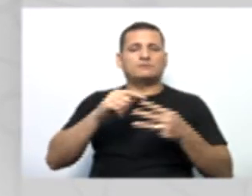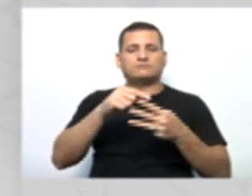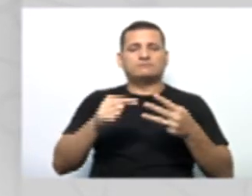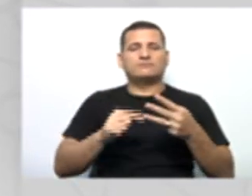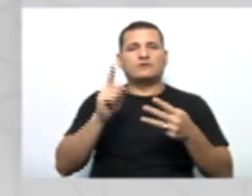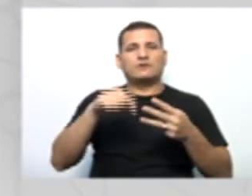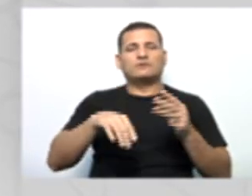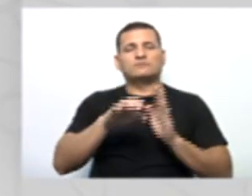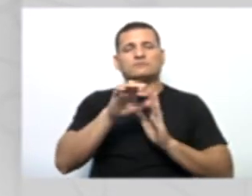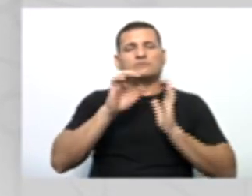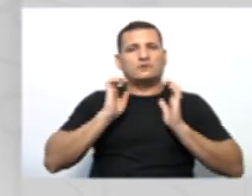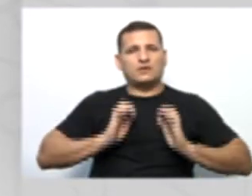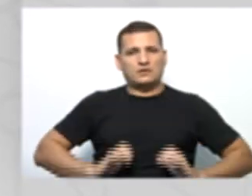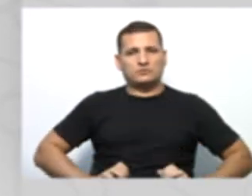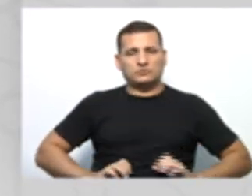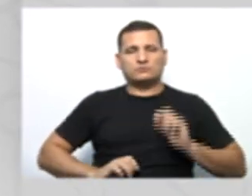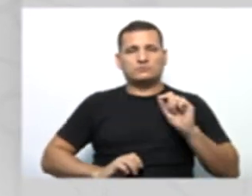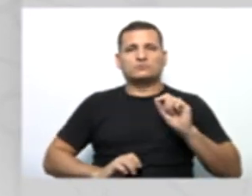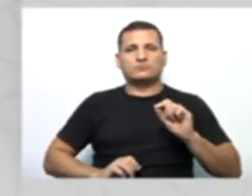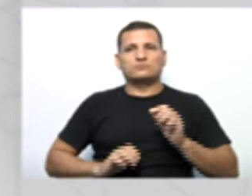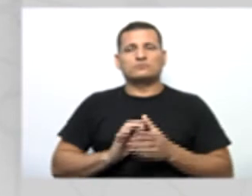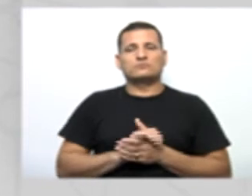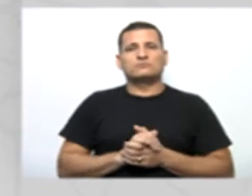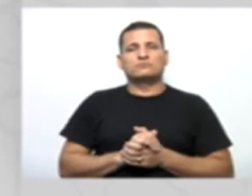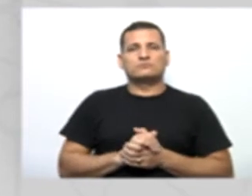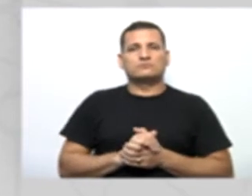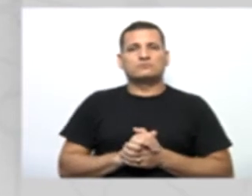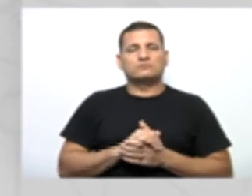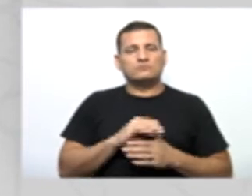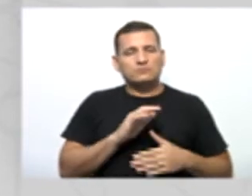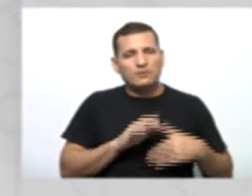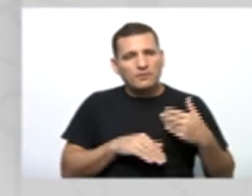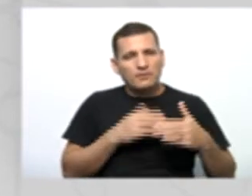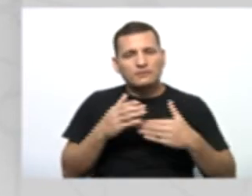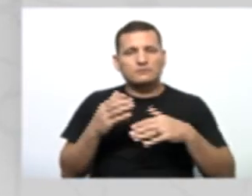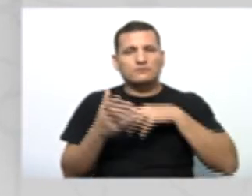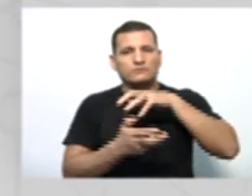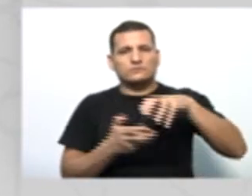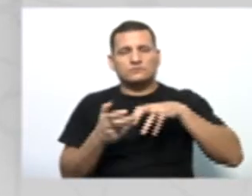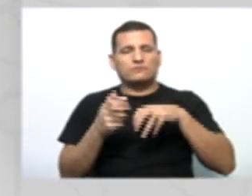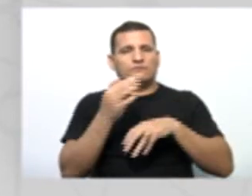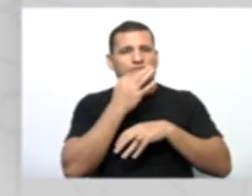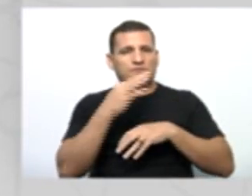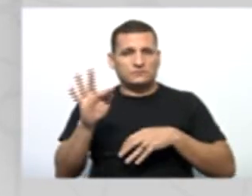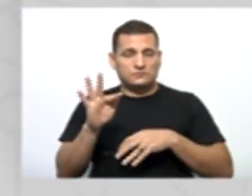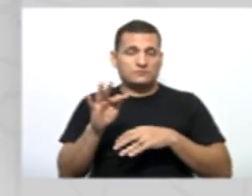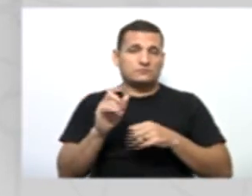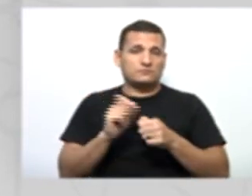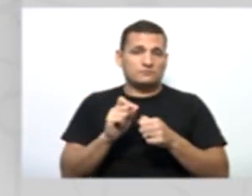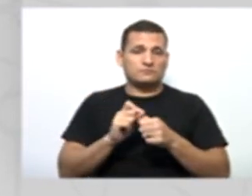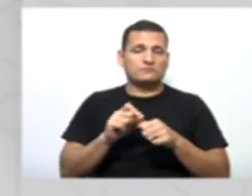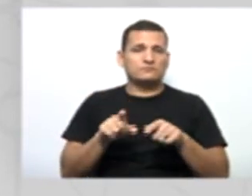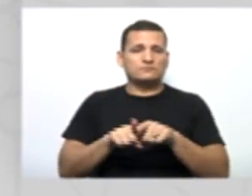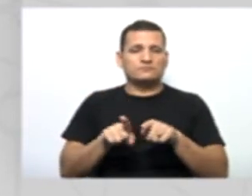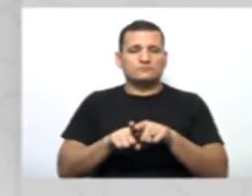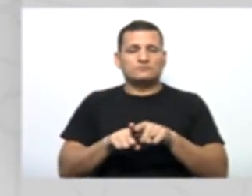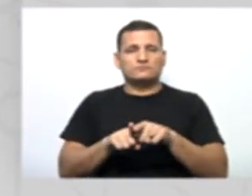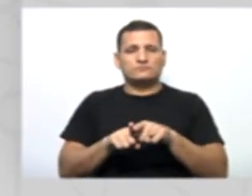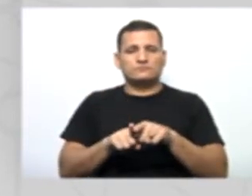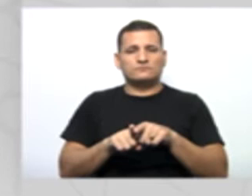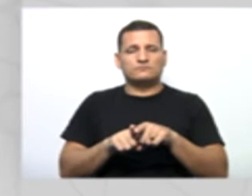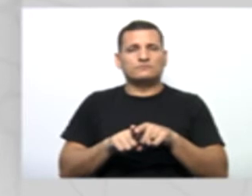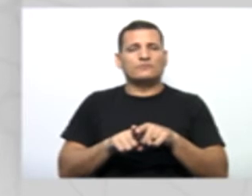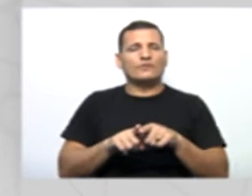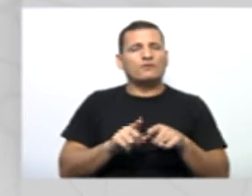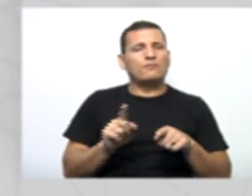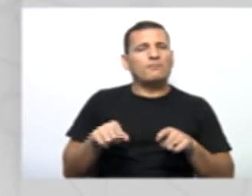princípios éticos que conduziram a Revolução Francesa e que fizeram com que, evidentemente, no decorrer das